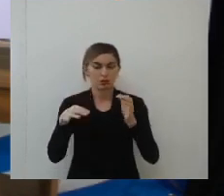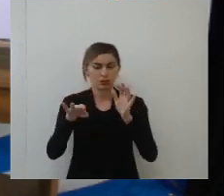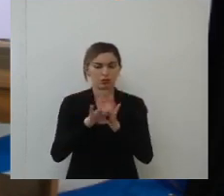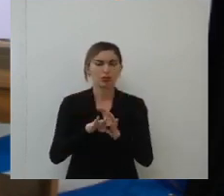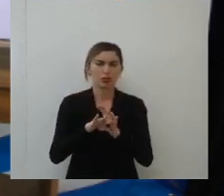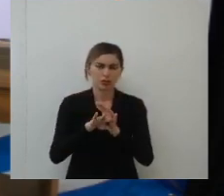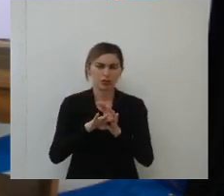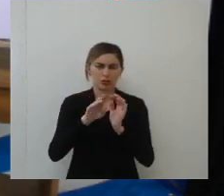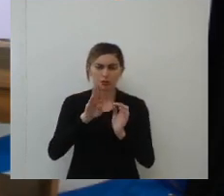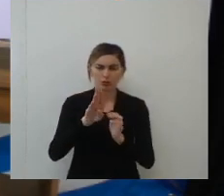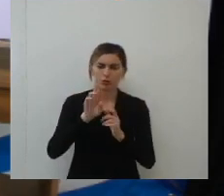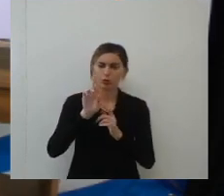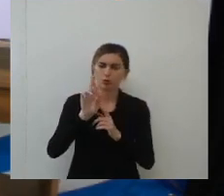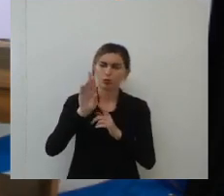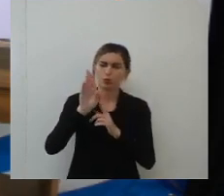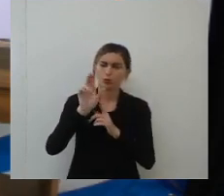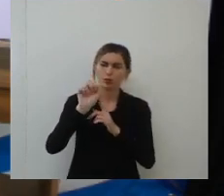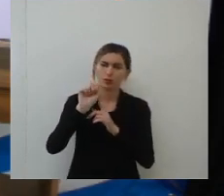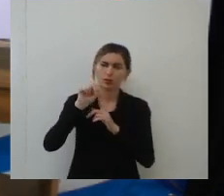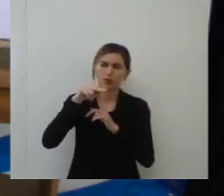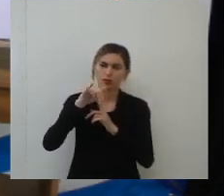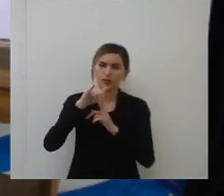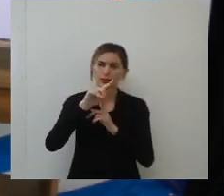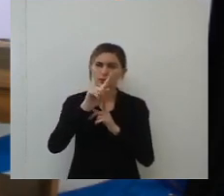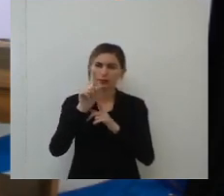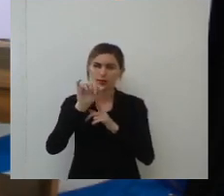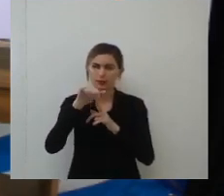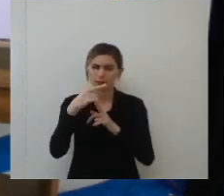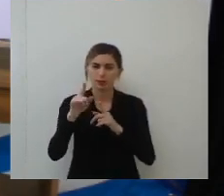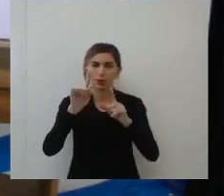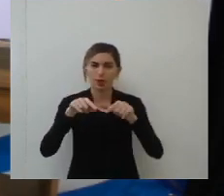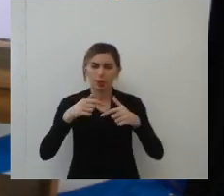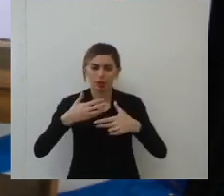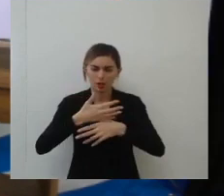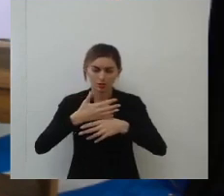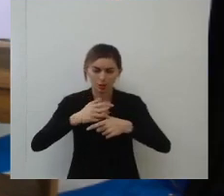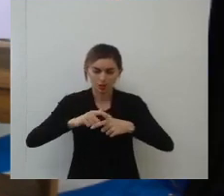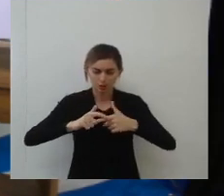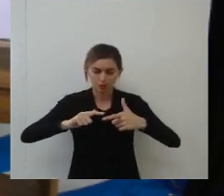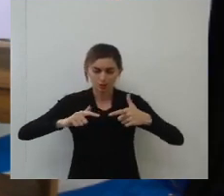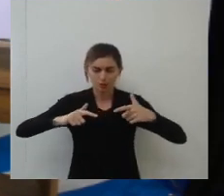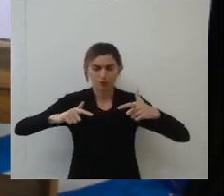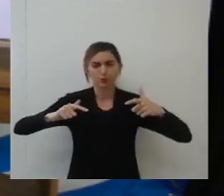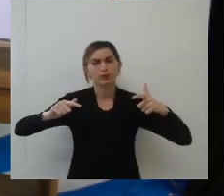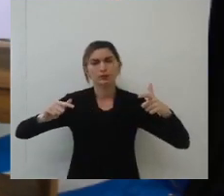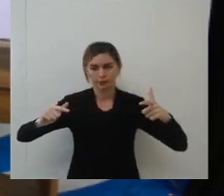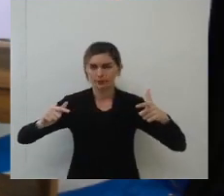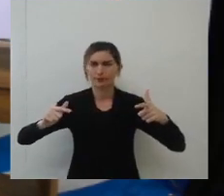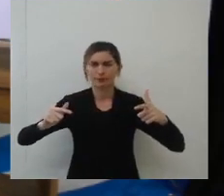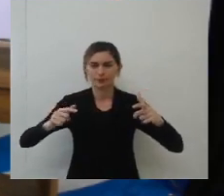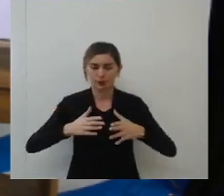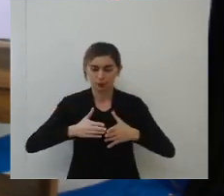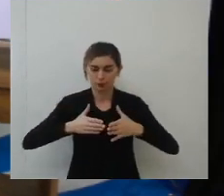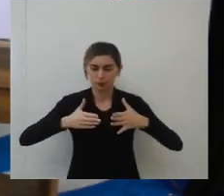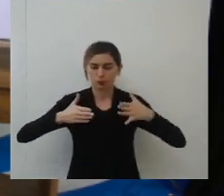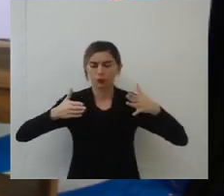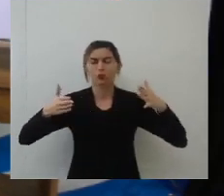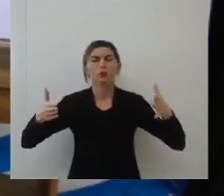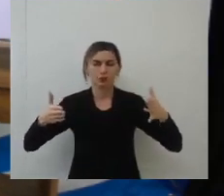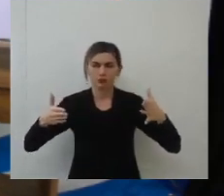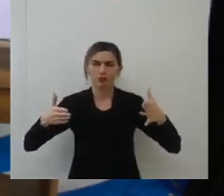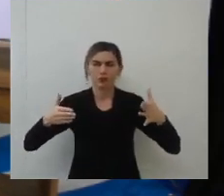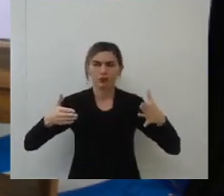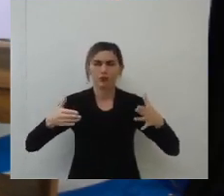chegada, tá? É a expansão, é o crescimento da área urbana. Isso é a urbanização. O